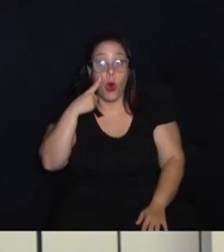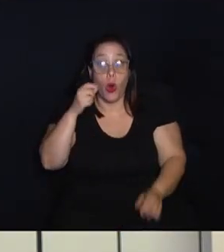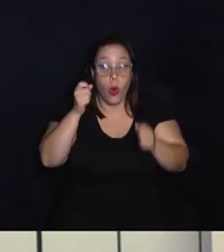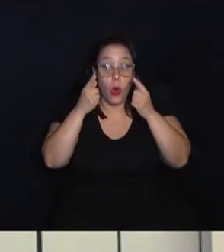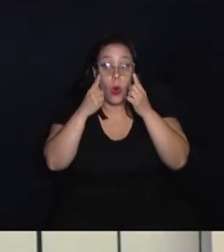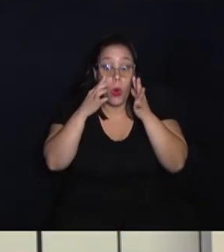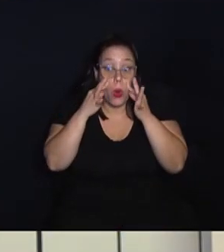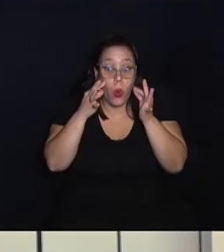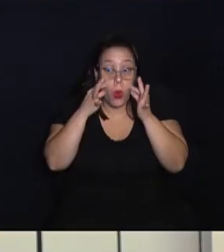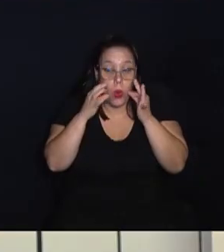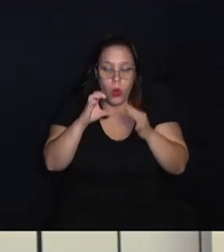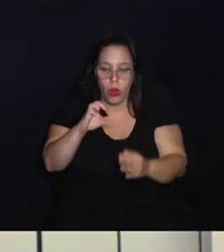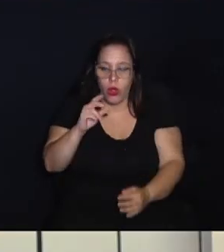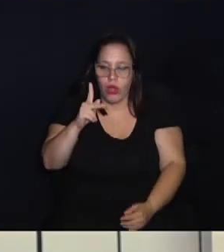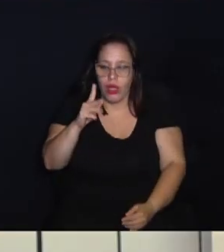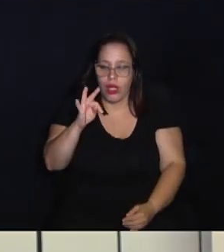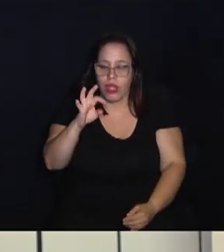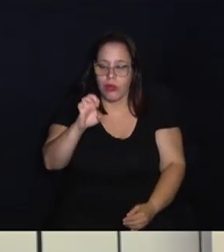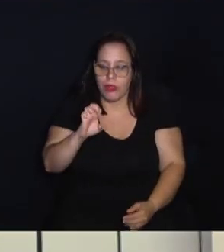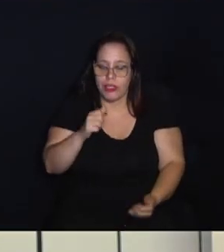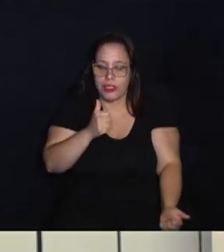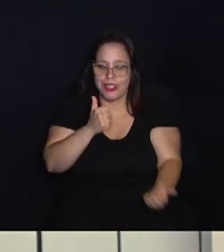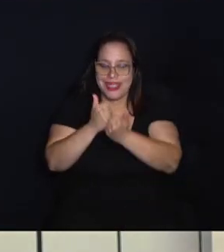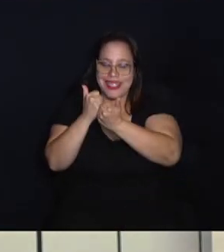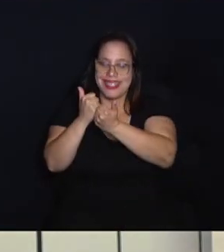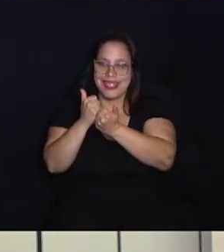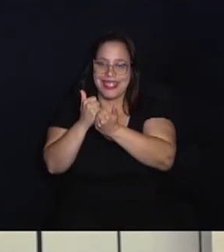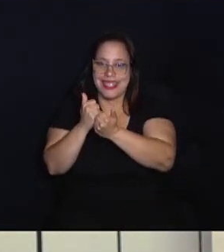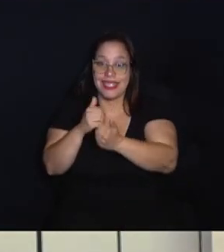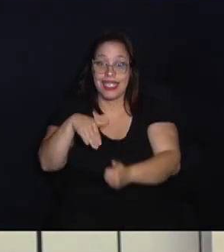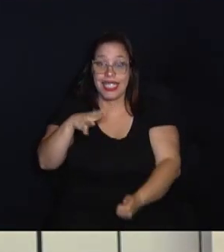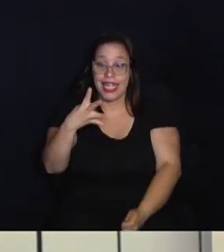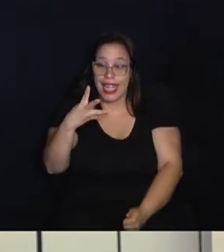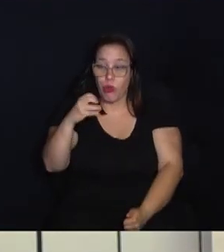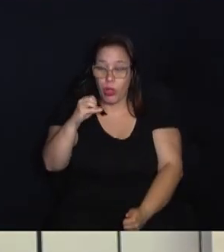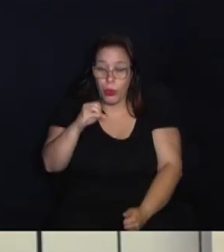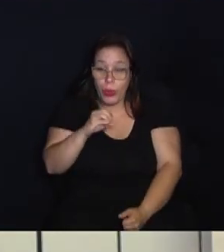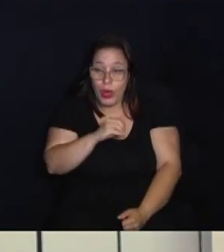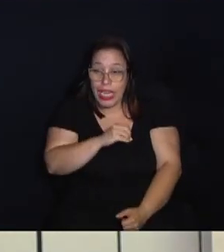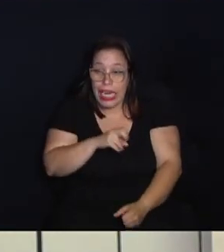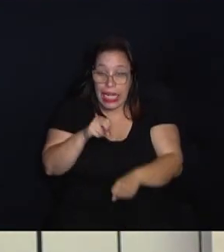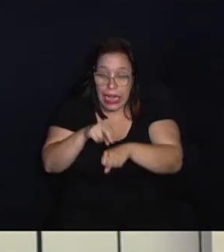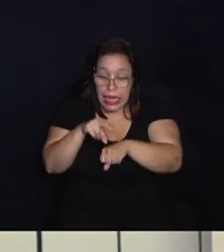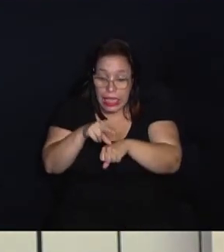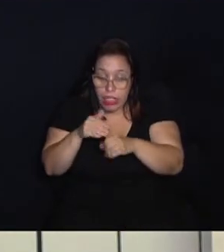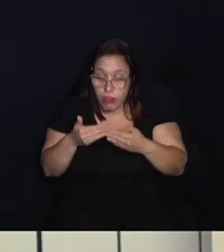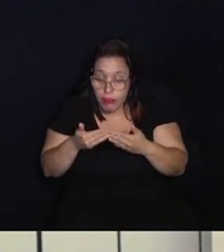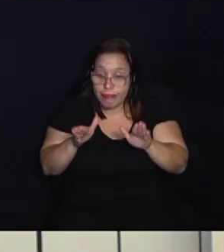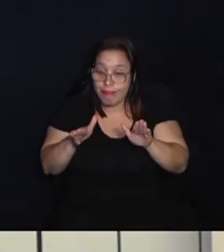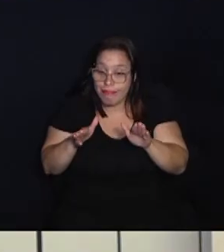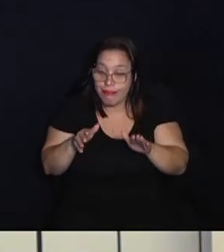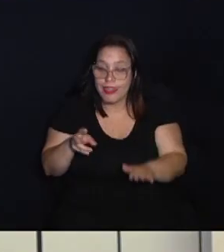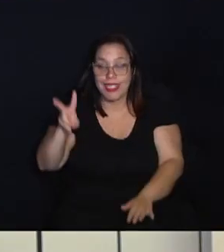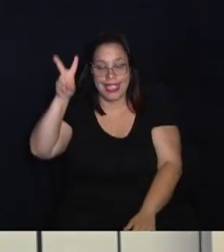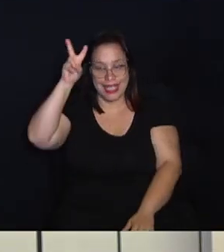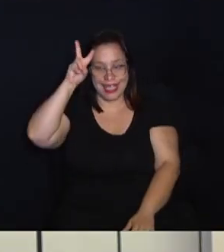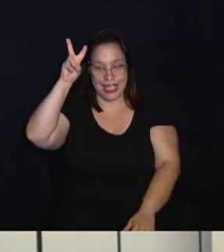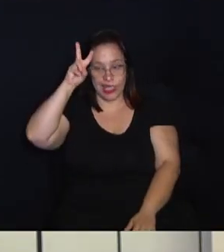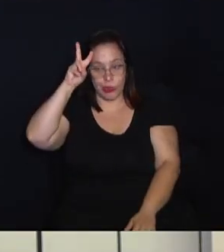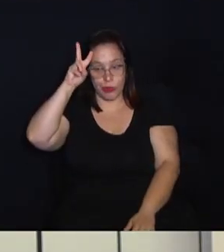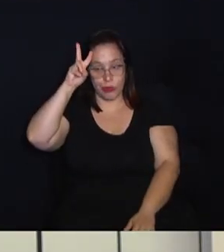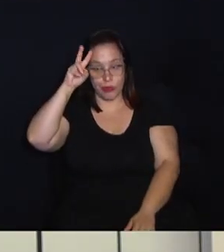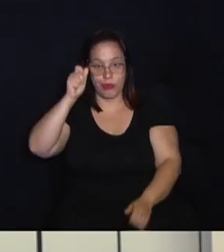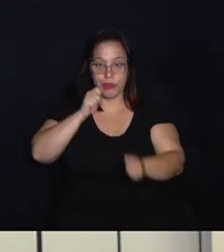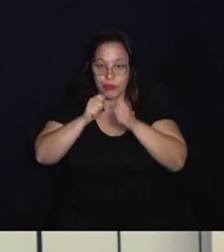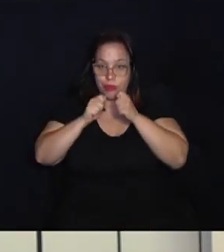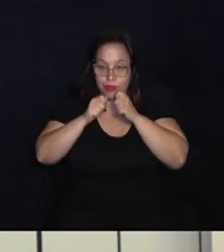Centro Público de Apoio ao Trabalhador de Campinas está com mais de 400 vagas disponíveis para esta segunda-feira. A